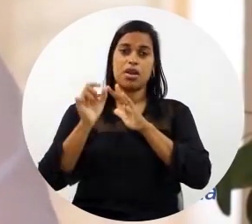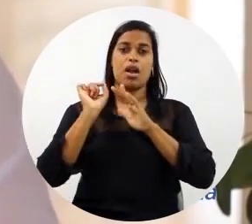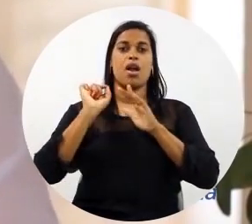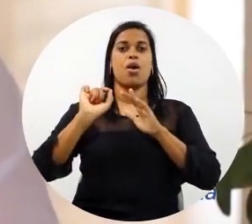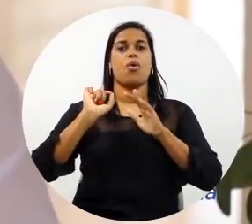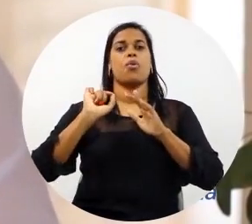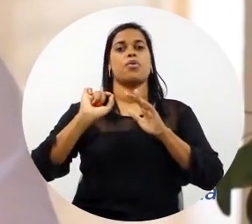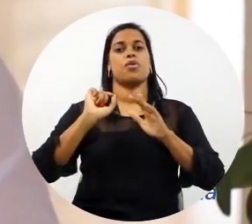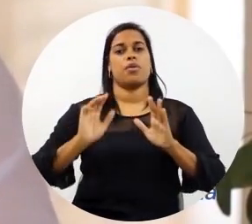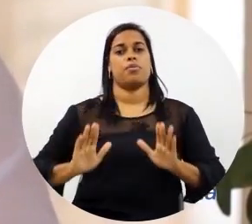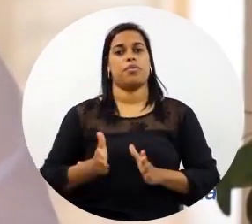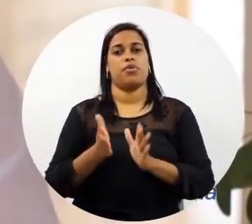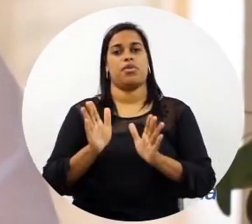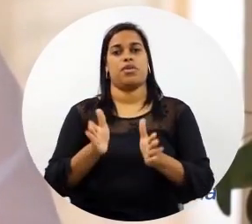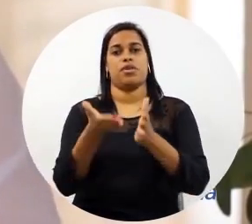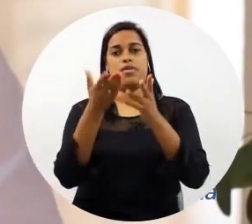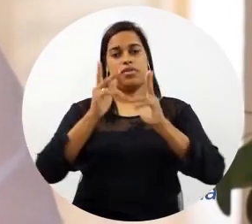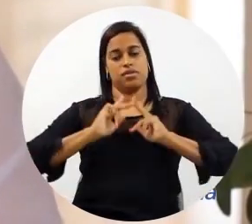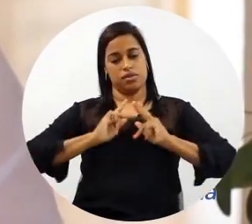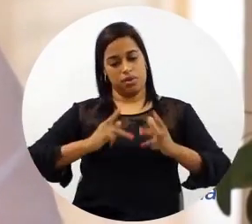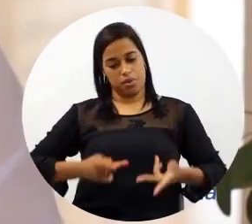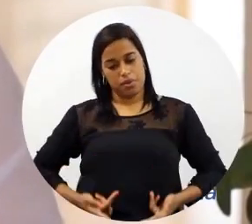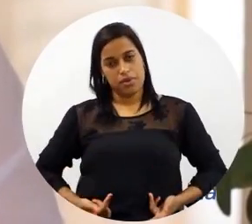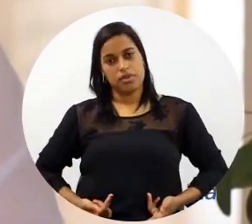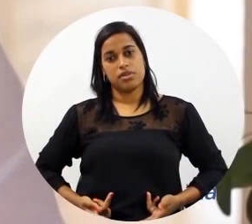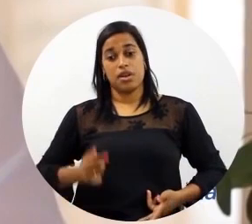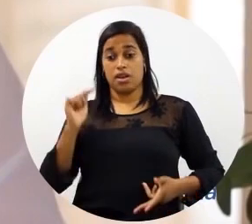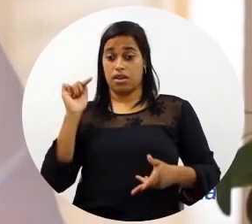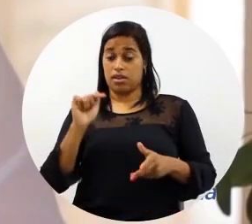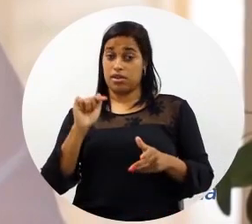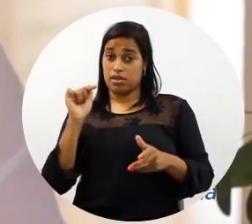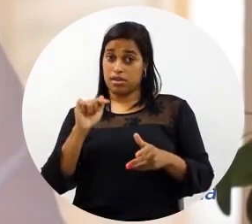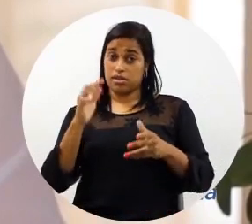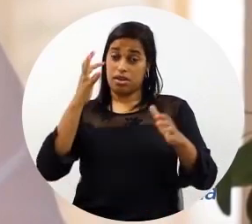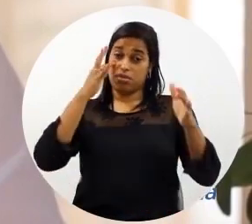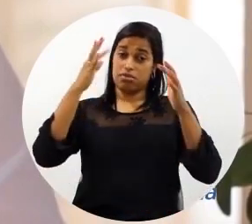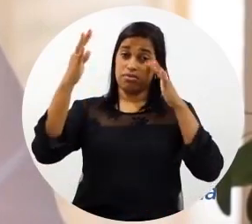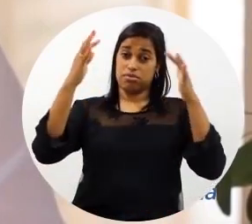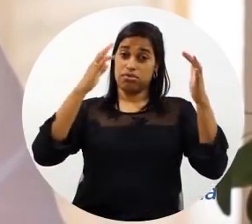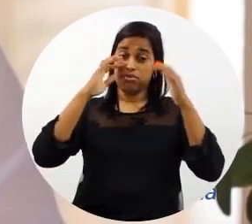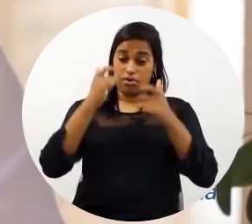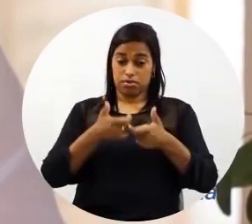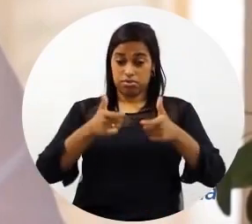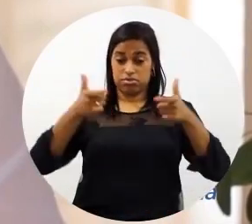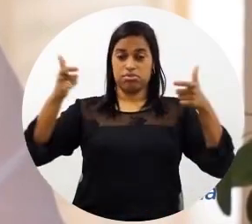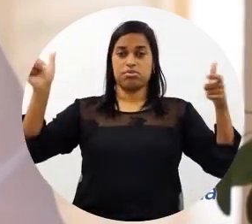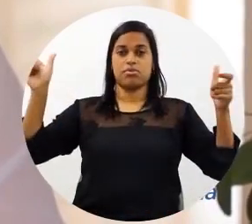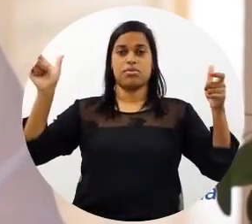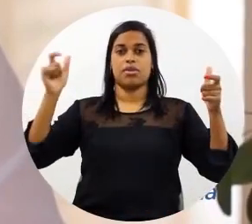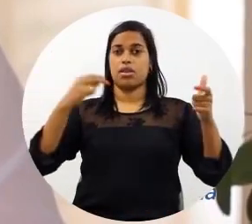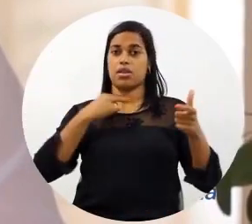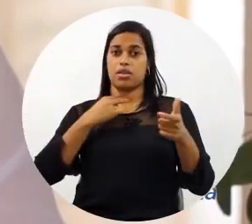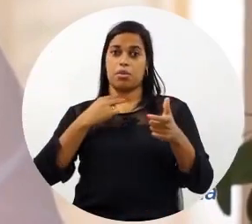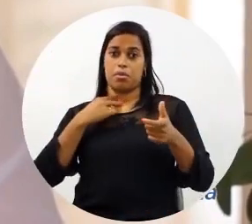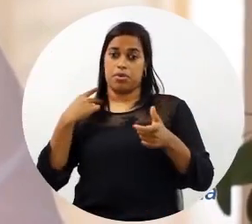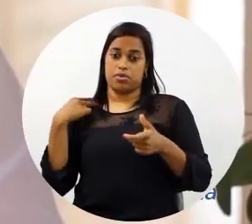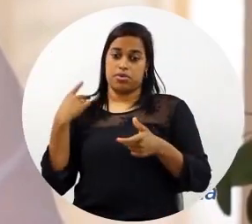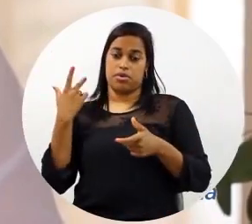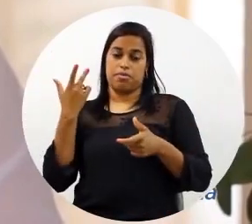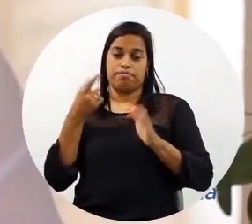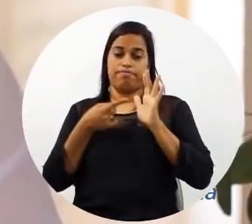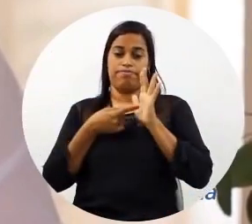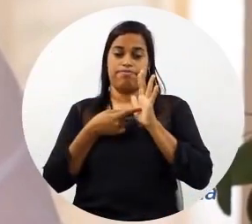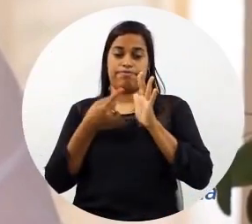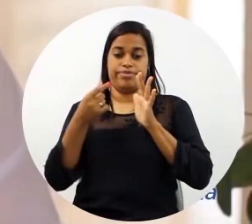fenômeno da motivação humana. Essa gama imensa de teoria não pode ser negado o seu valor,